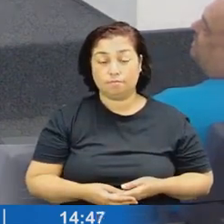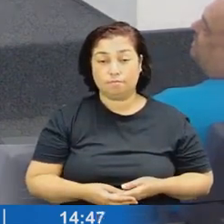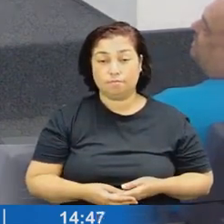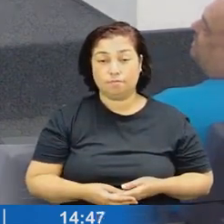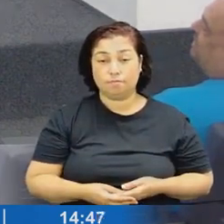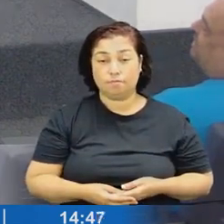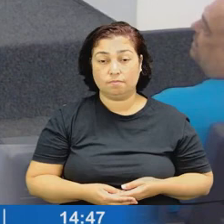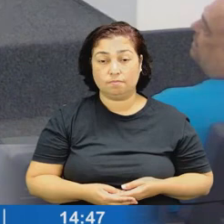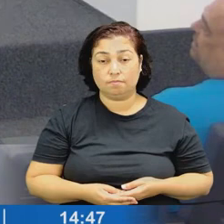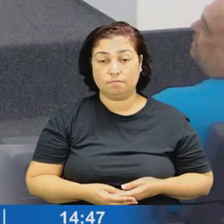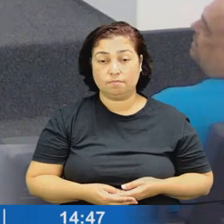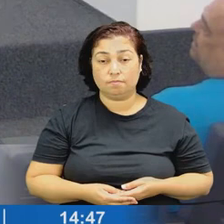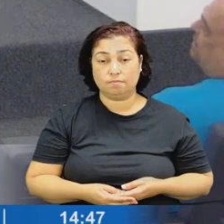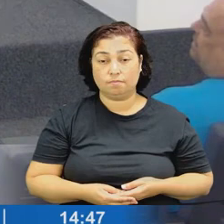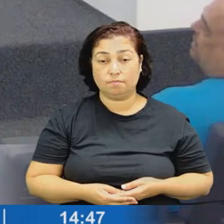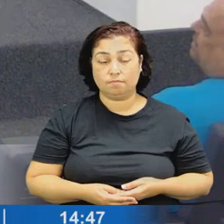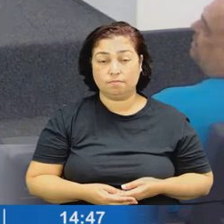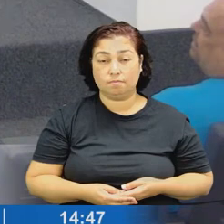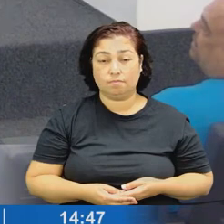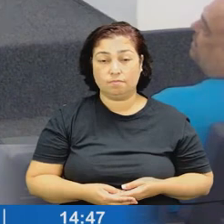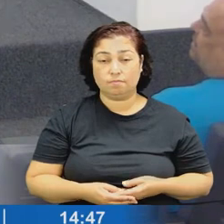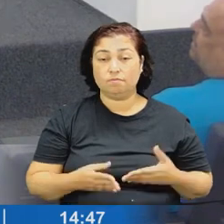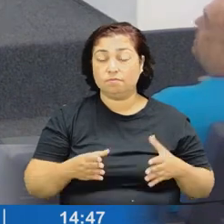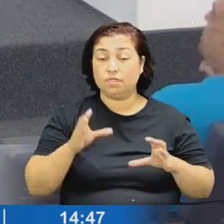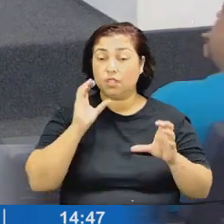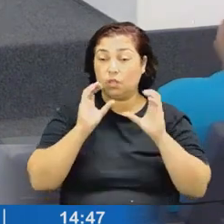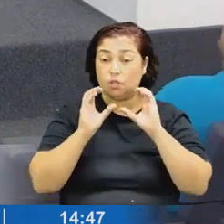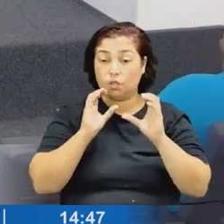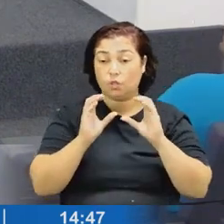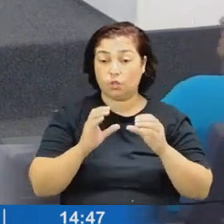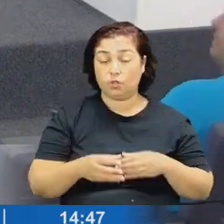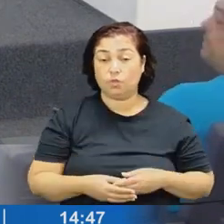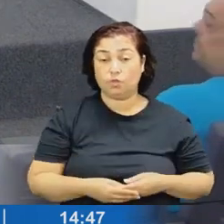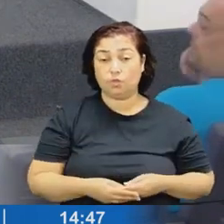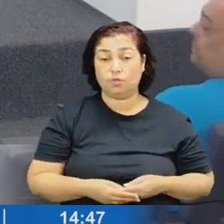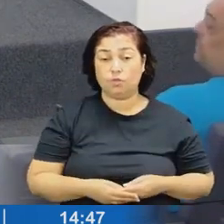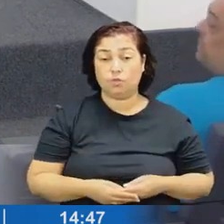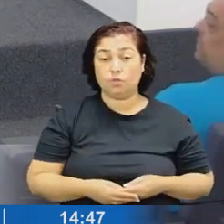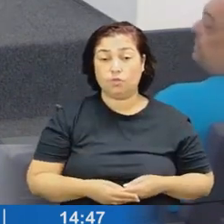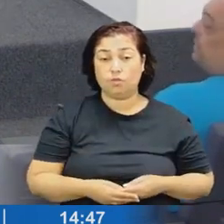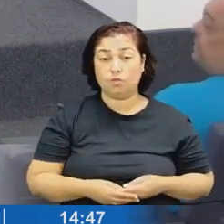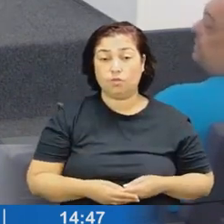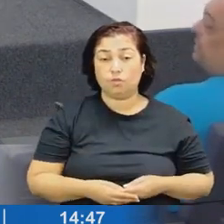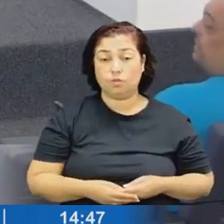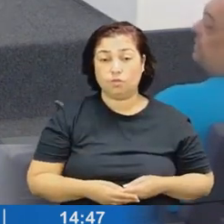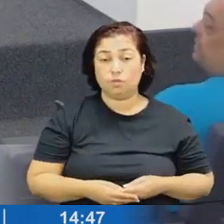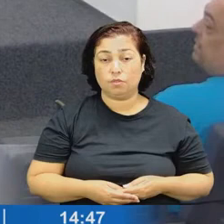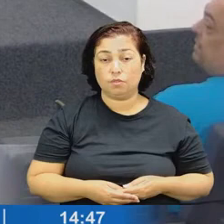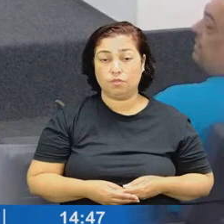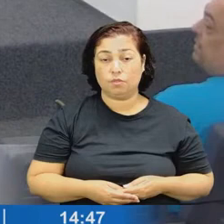legal legal legal temos alguém da área de comunicação aí legal aí que que você foca